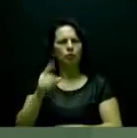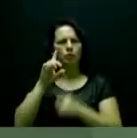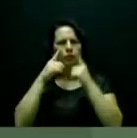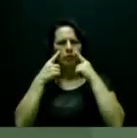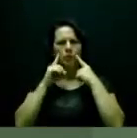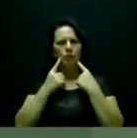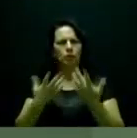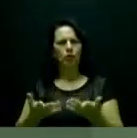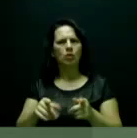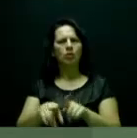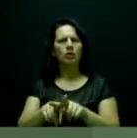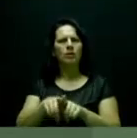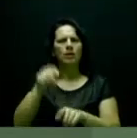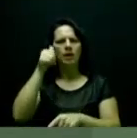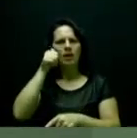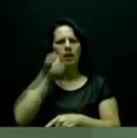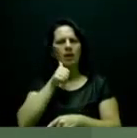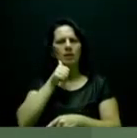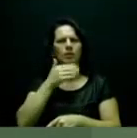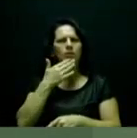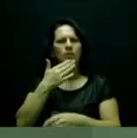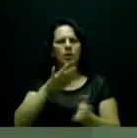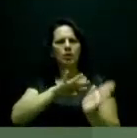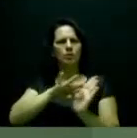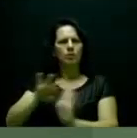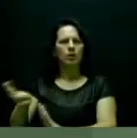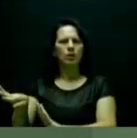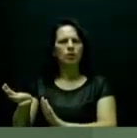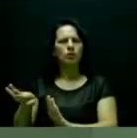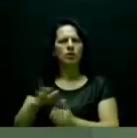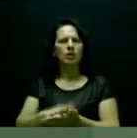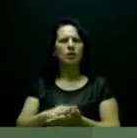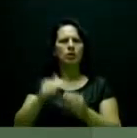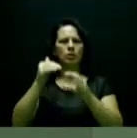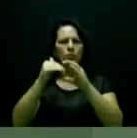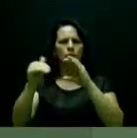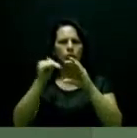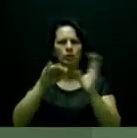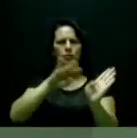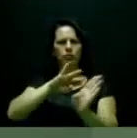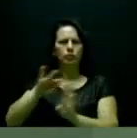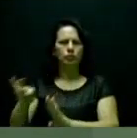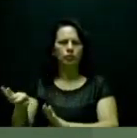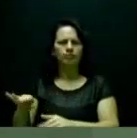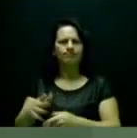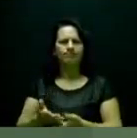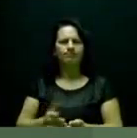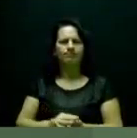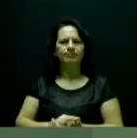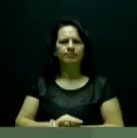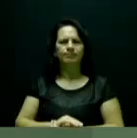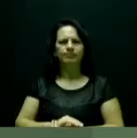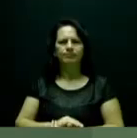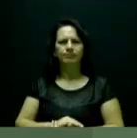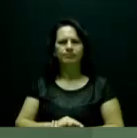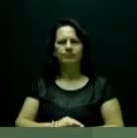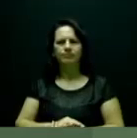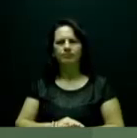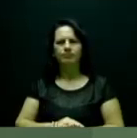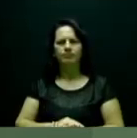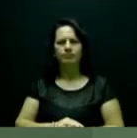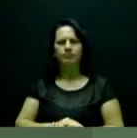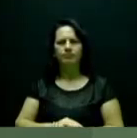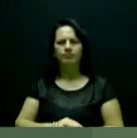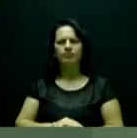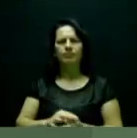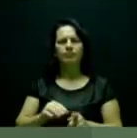chora. A esposa pede para retirar a publicação. Tem uma confusão generalizada. E os